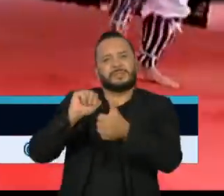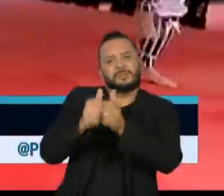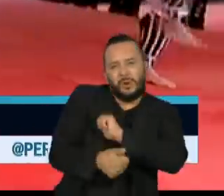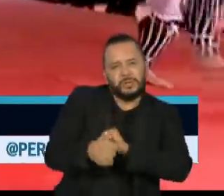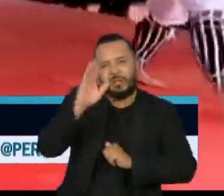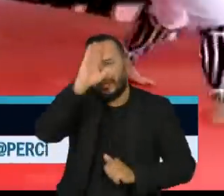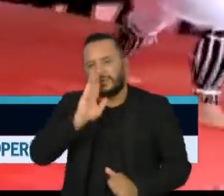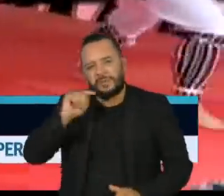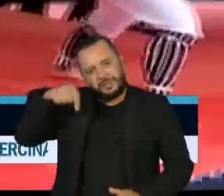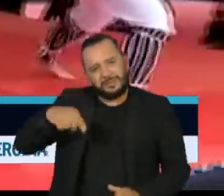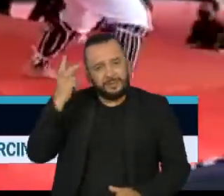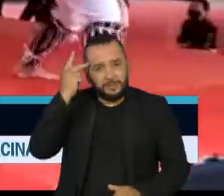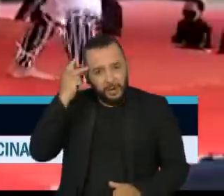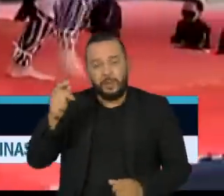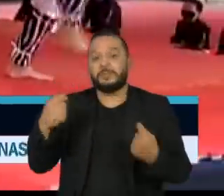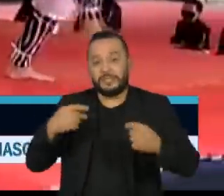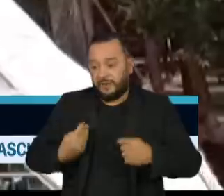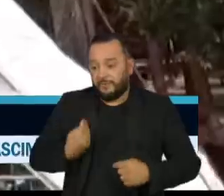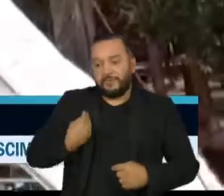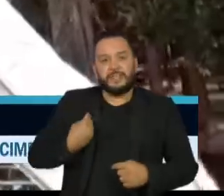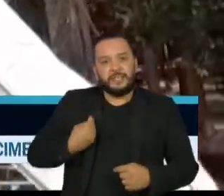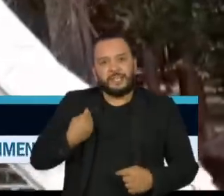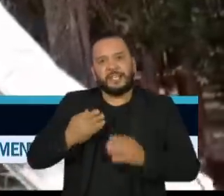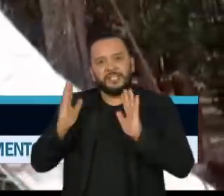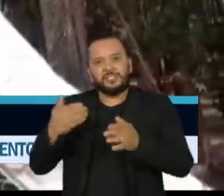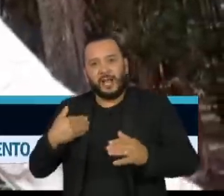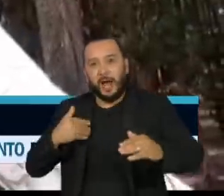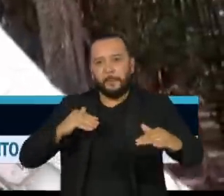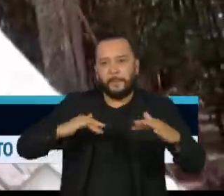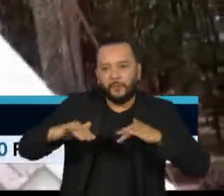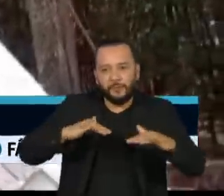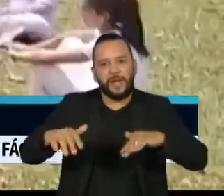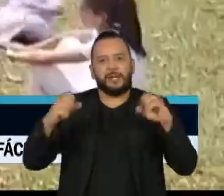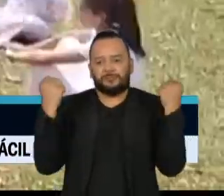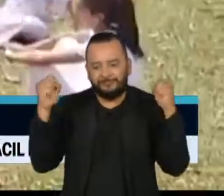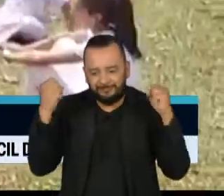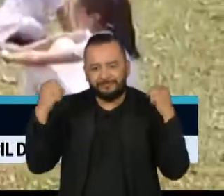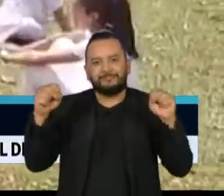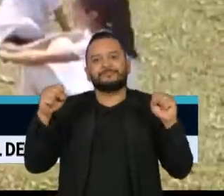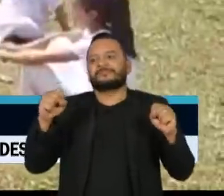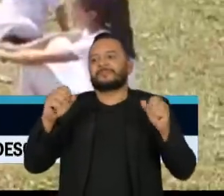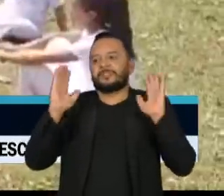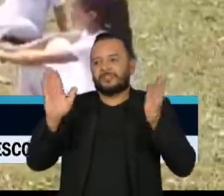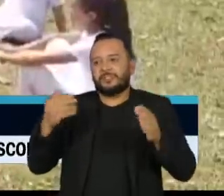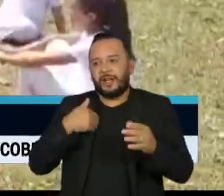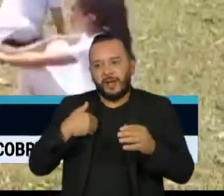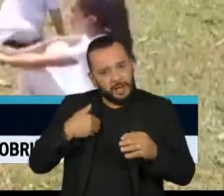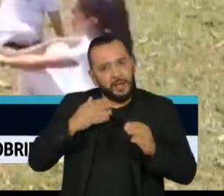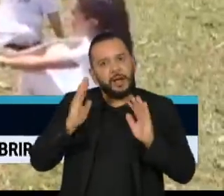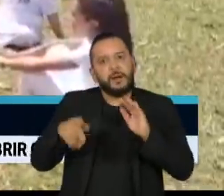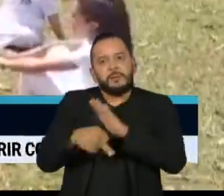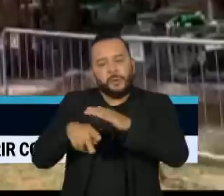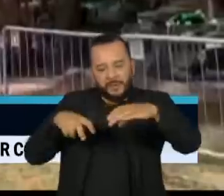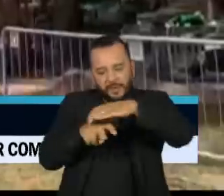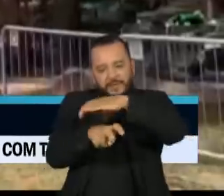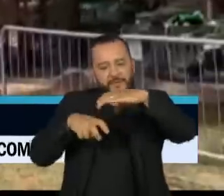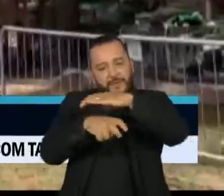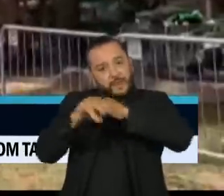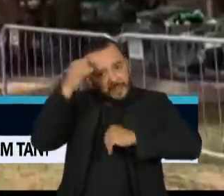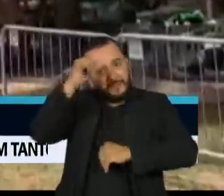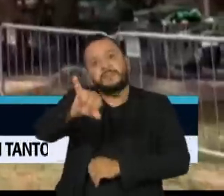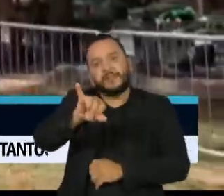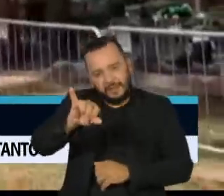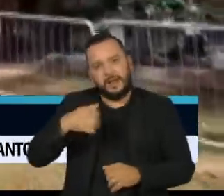a 14ª edição do evento quer ressaltar a importância da atividade física para a imunidade e o combate ao sedentarismo. Promovida